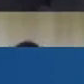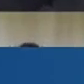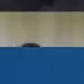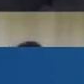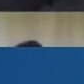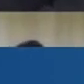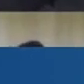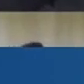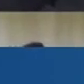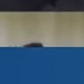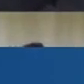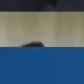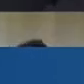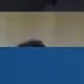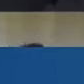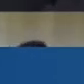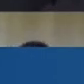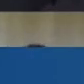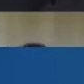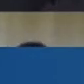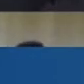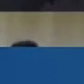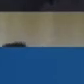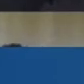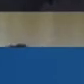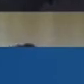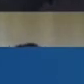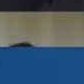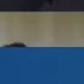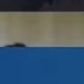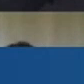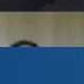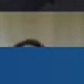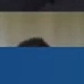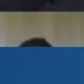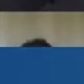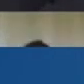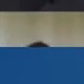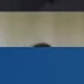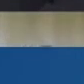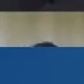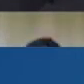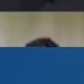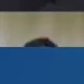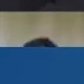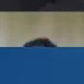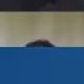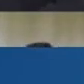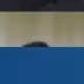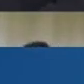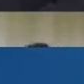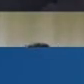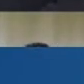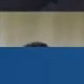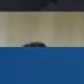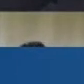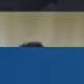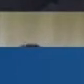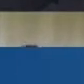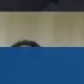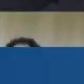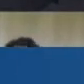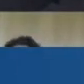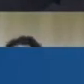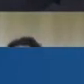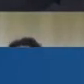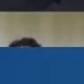passos dados anteriormente na investigação e abertura de uma outra fase em que, evidentemente,